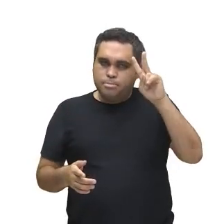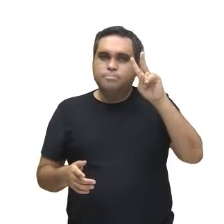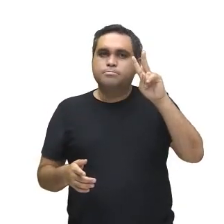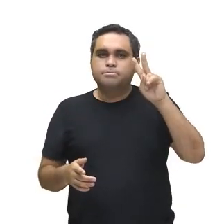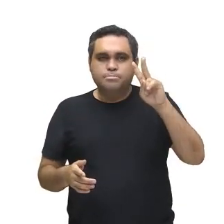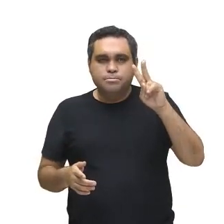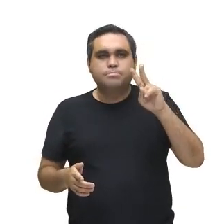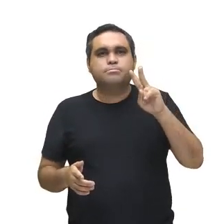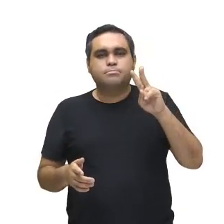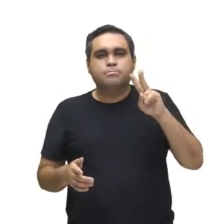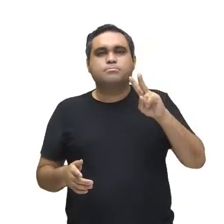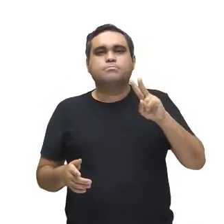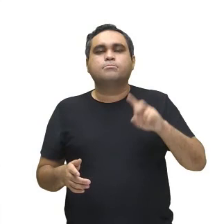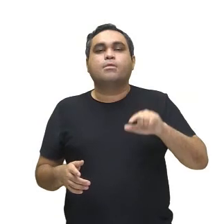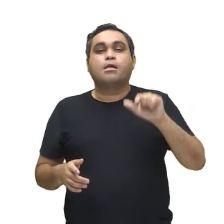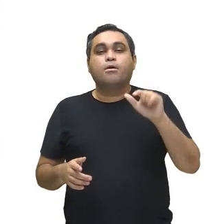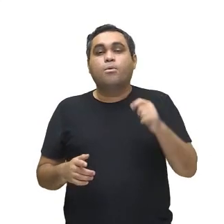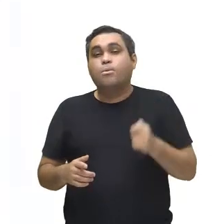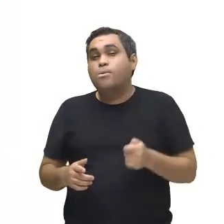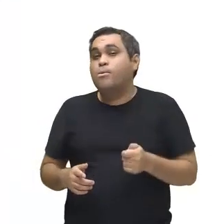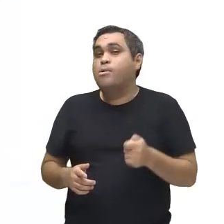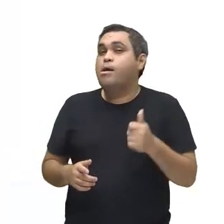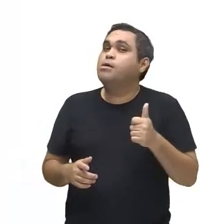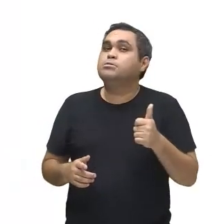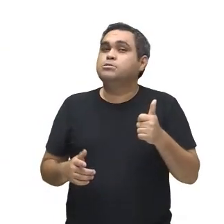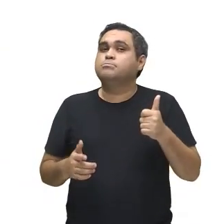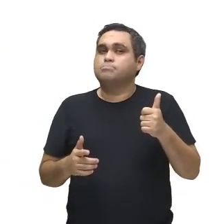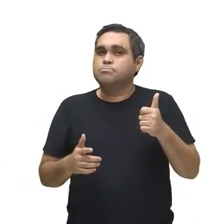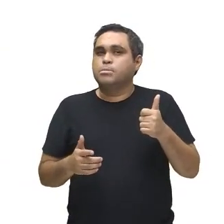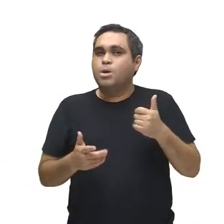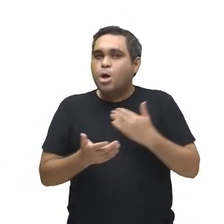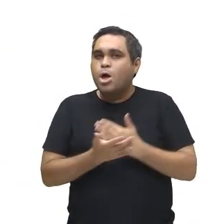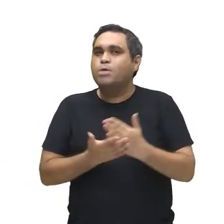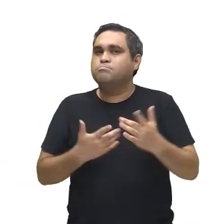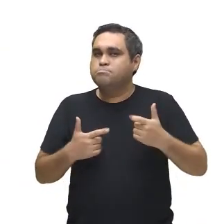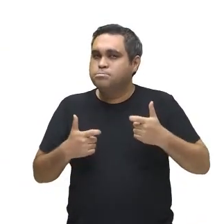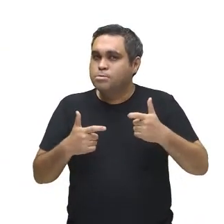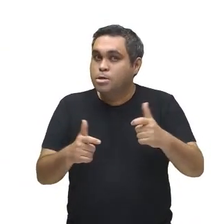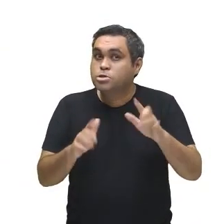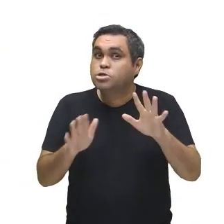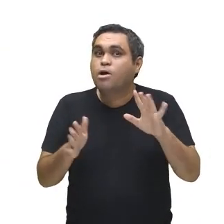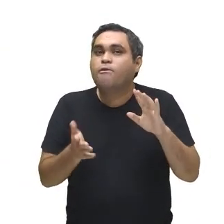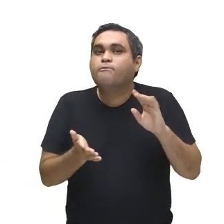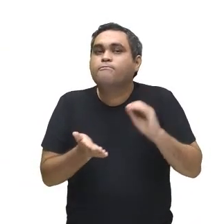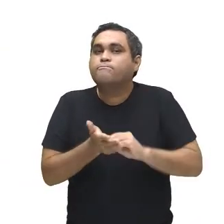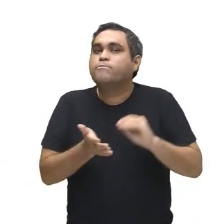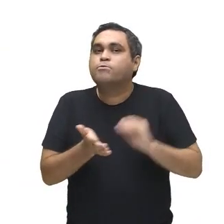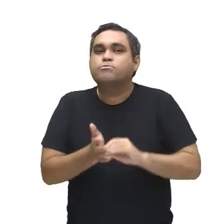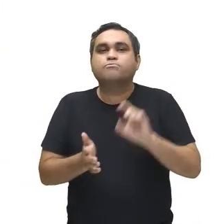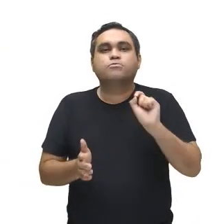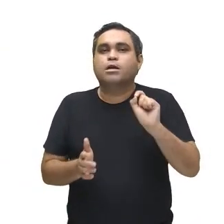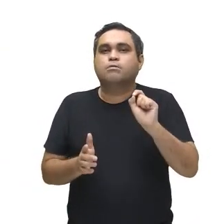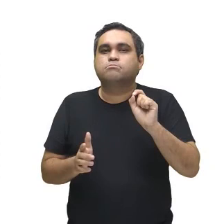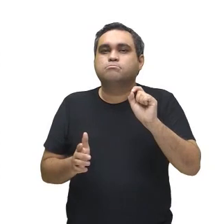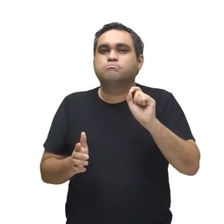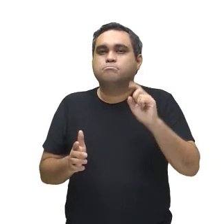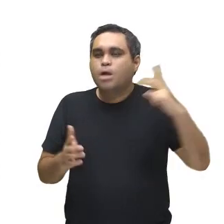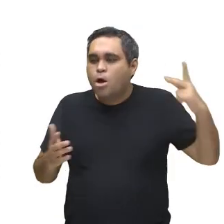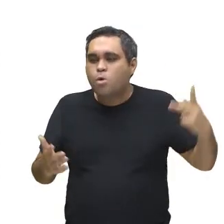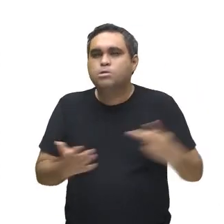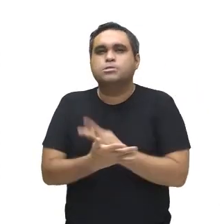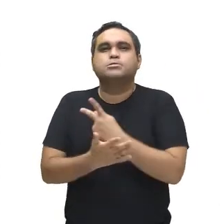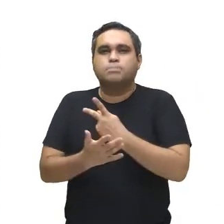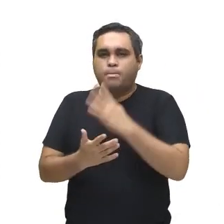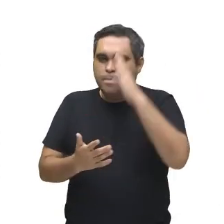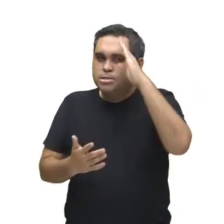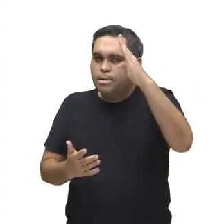estavam prestes a se explodir um grande conflito. Precisava apenas de um motivo, precisava apenas de um estopim. E esse estopim,